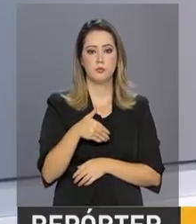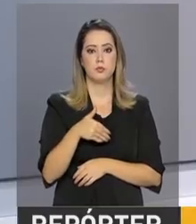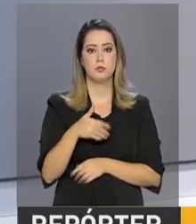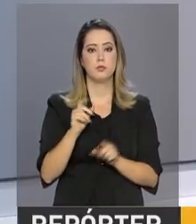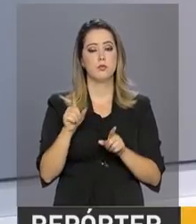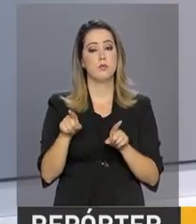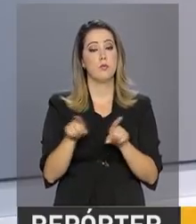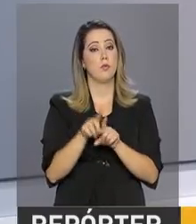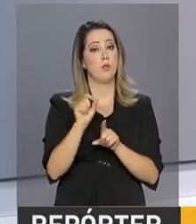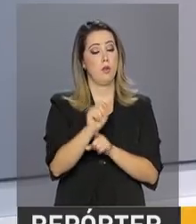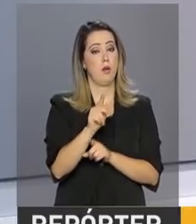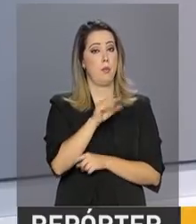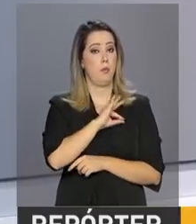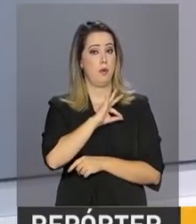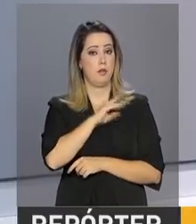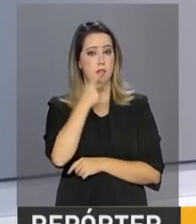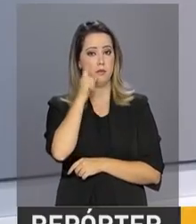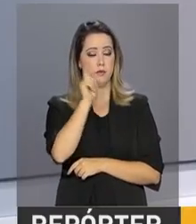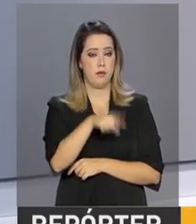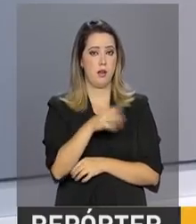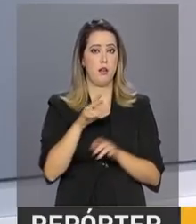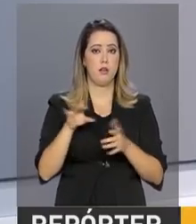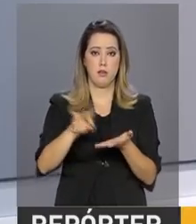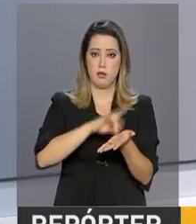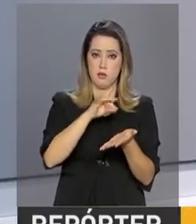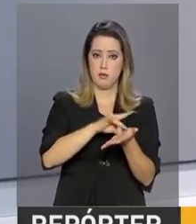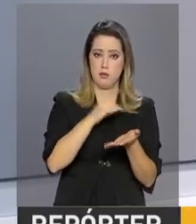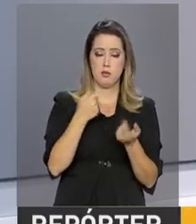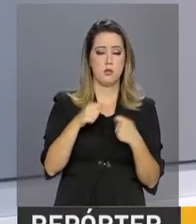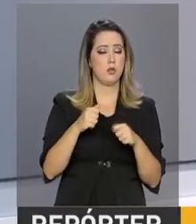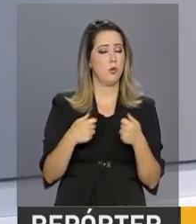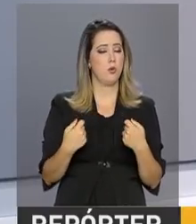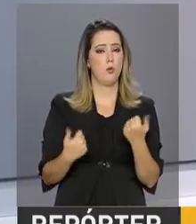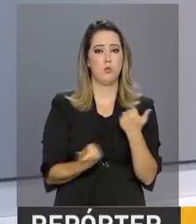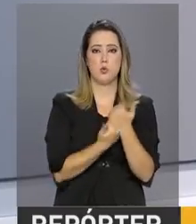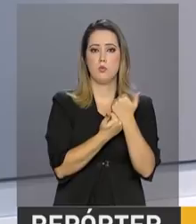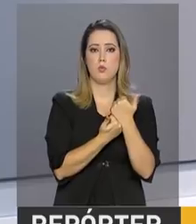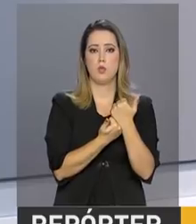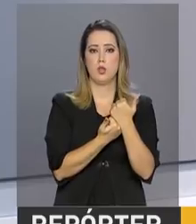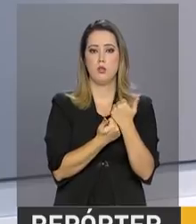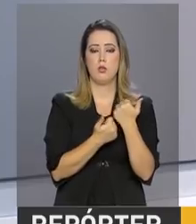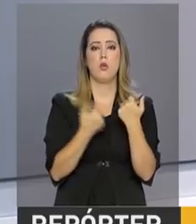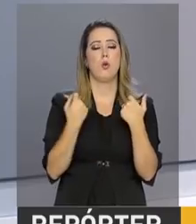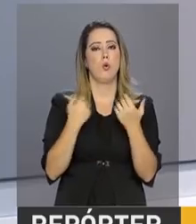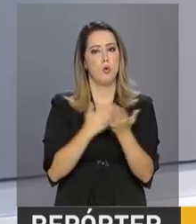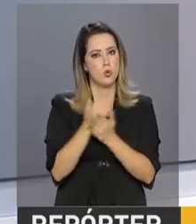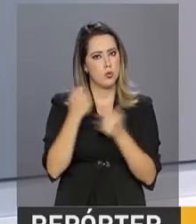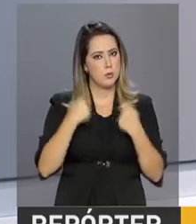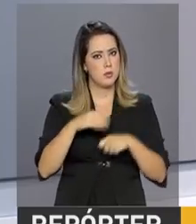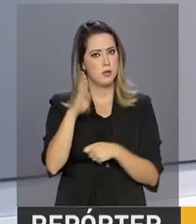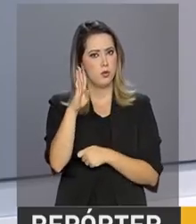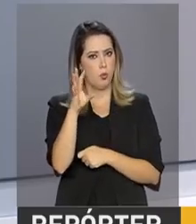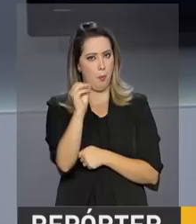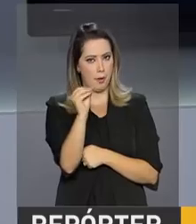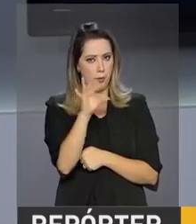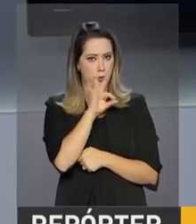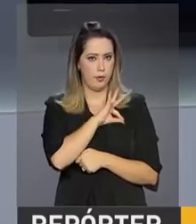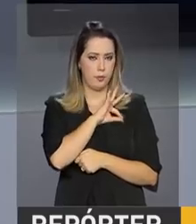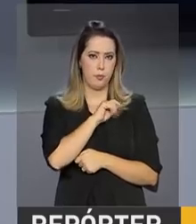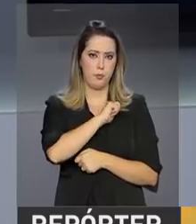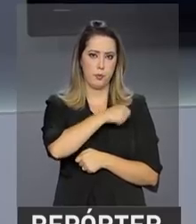prf ressalta ainda que o registro no sistema não substitui a necessidade do boletim de ocorrência na polícia